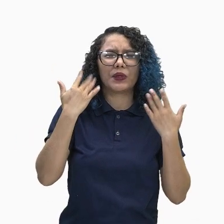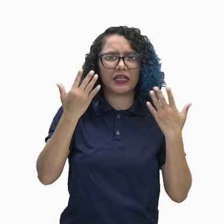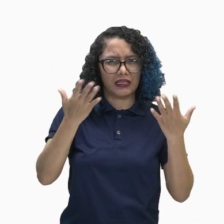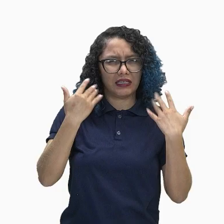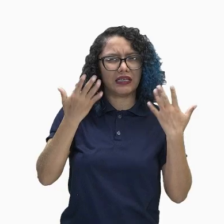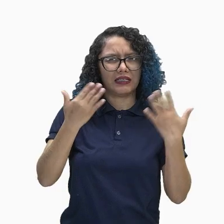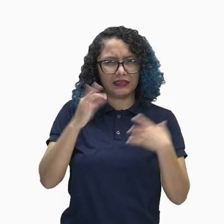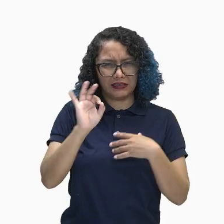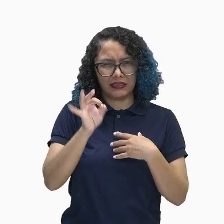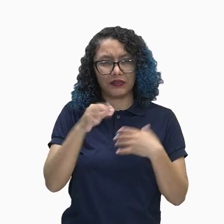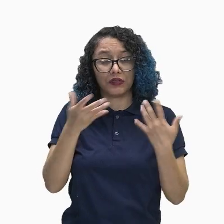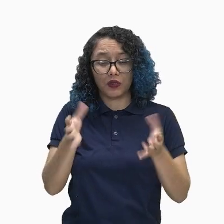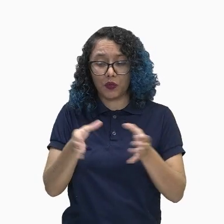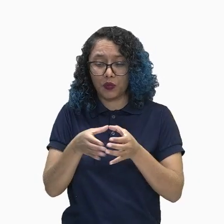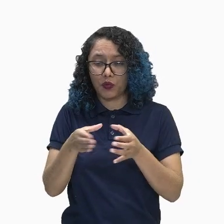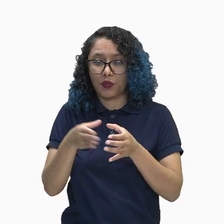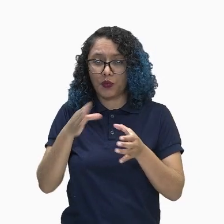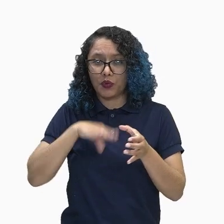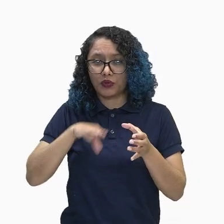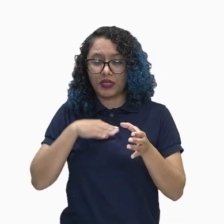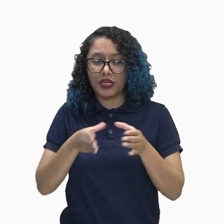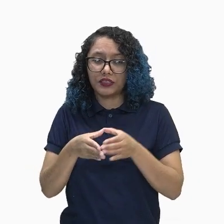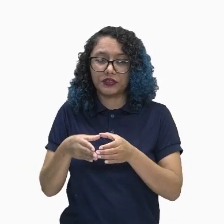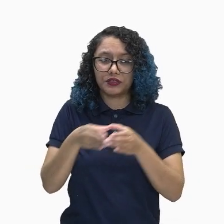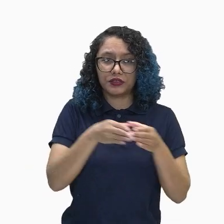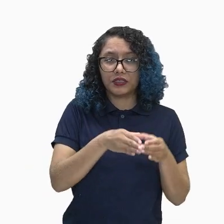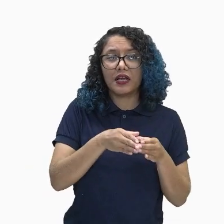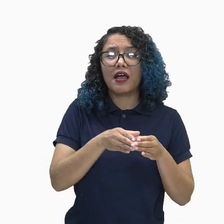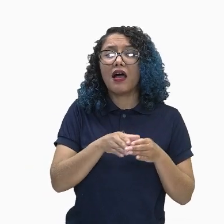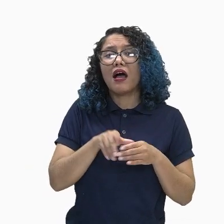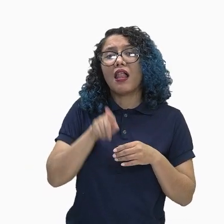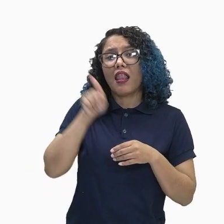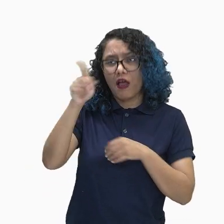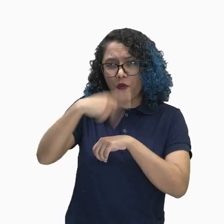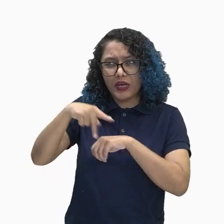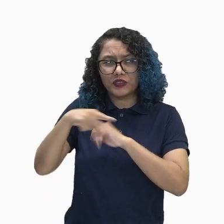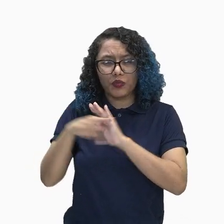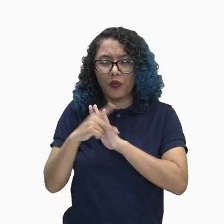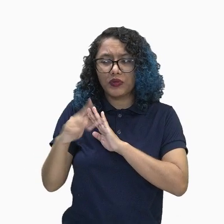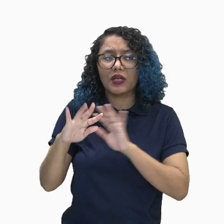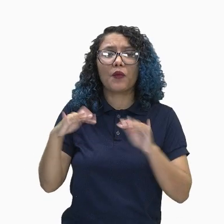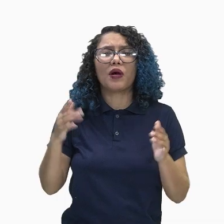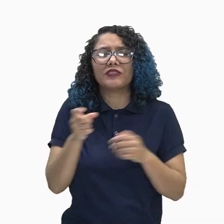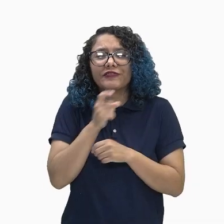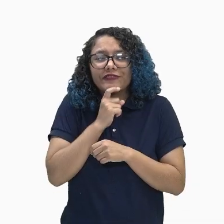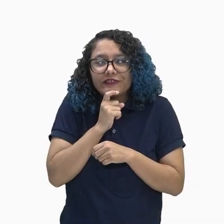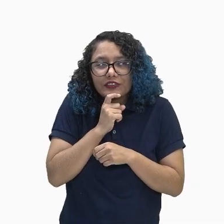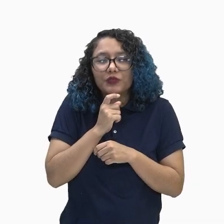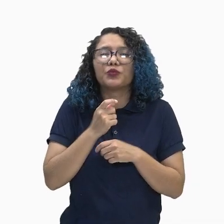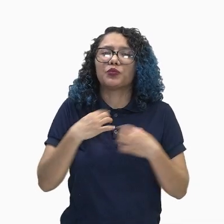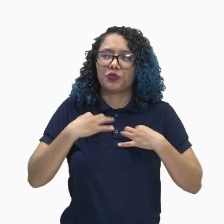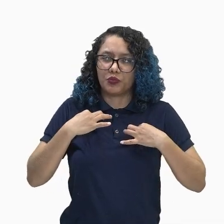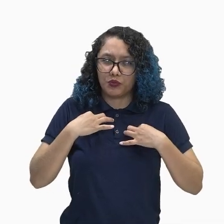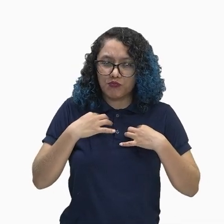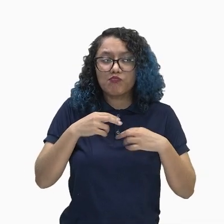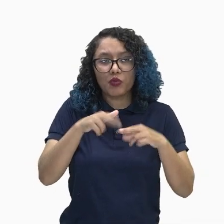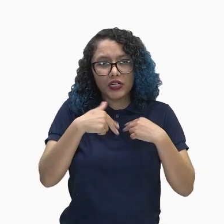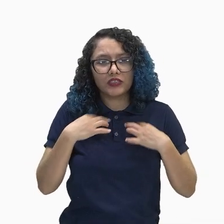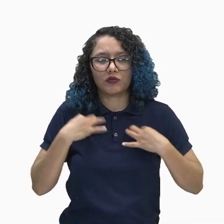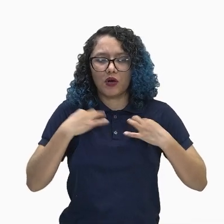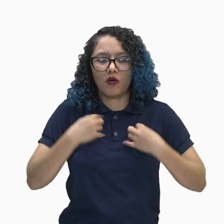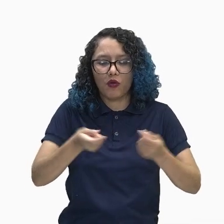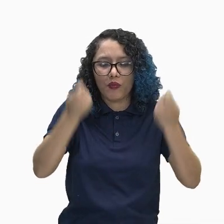E os portugueses vieram de um clima mais frio, né? Então eles usavam mais roupas, né? Quando chegaram às